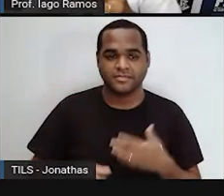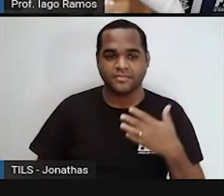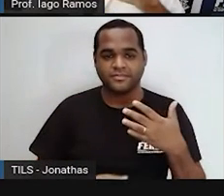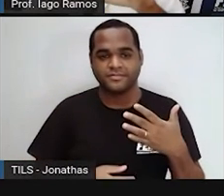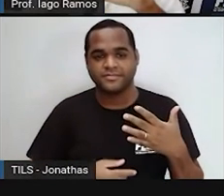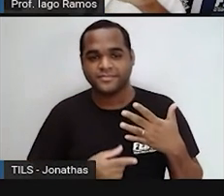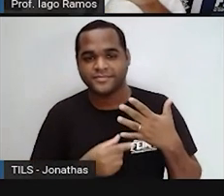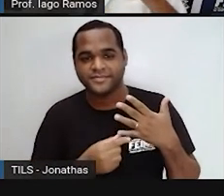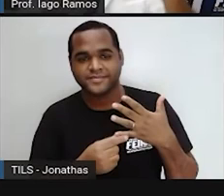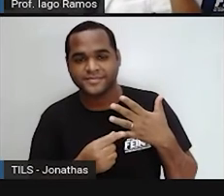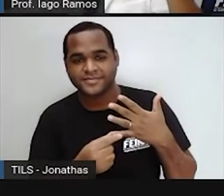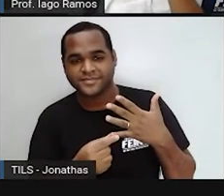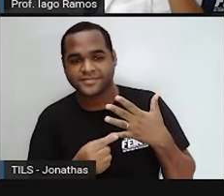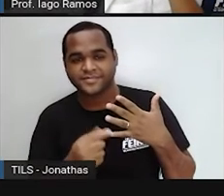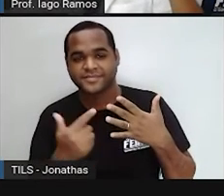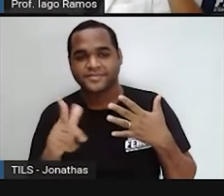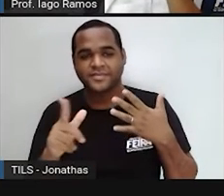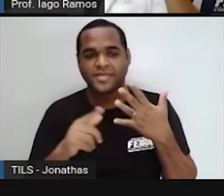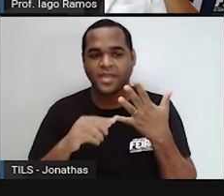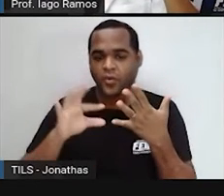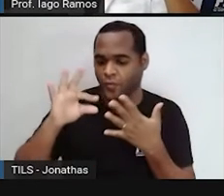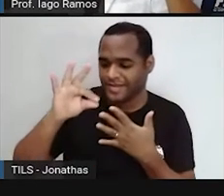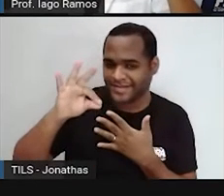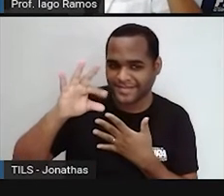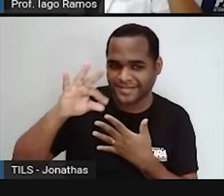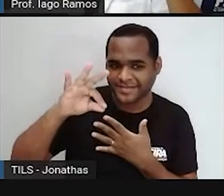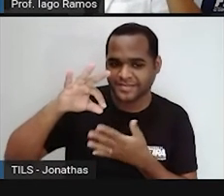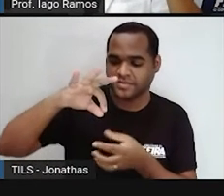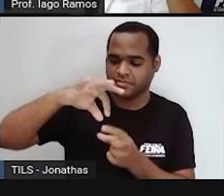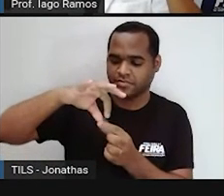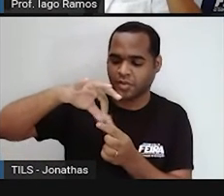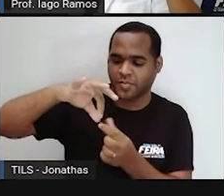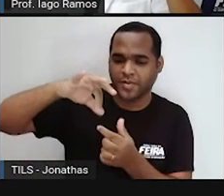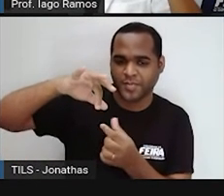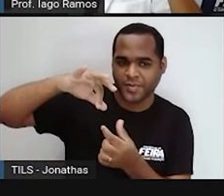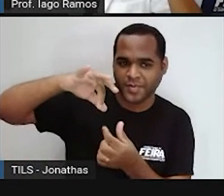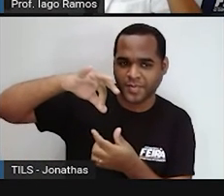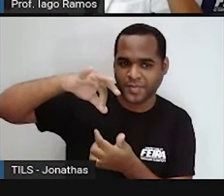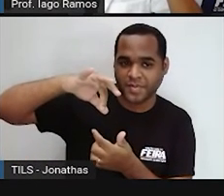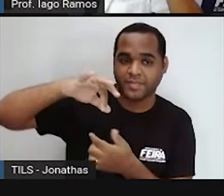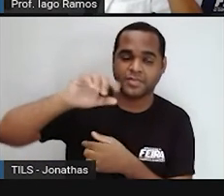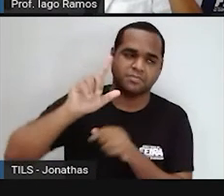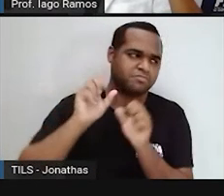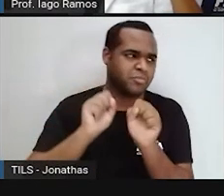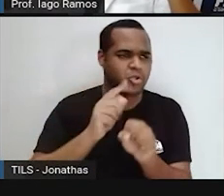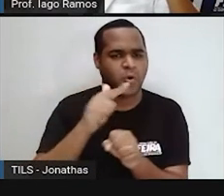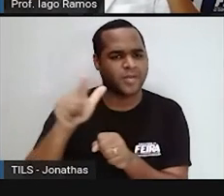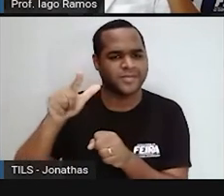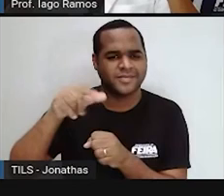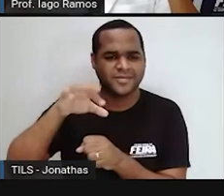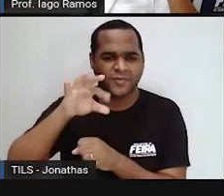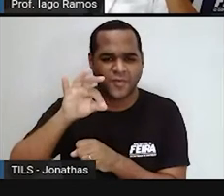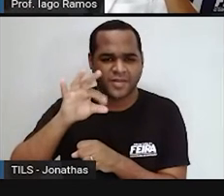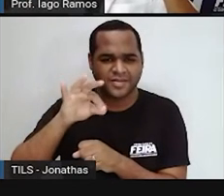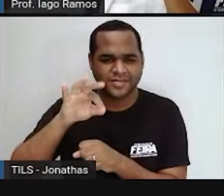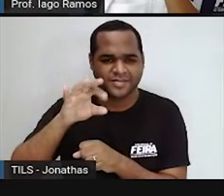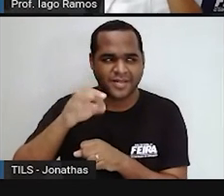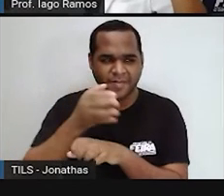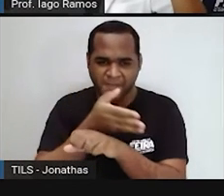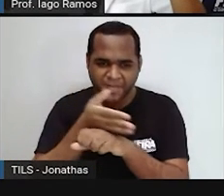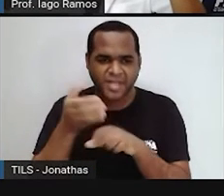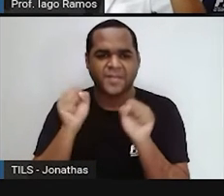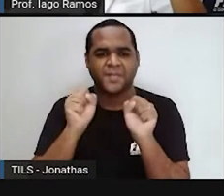uma corzinha tá eu tô aqui com uma cola bastão mas pode ser uma cola Zinha Branca líquida mesmo